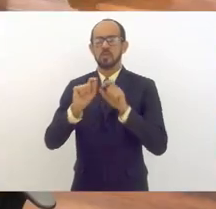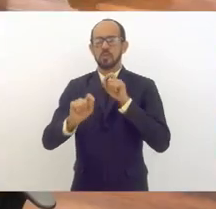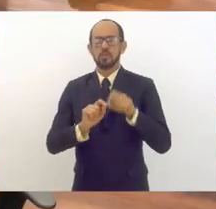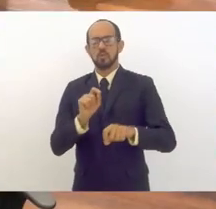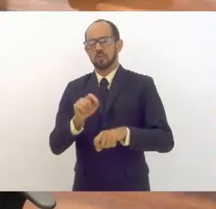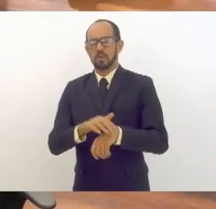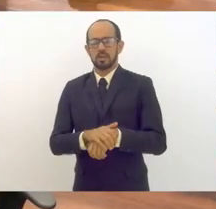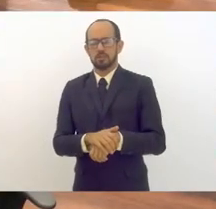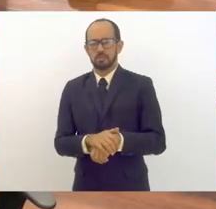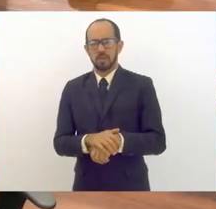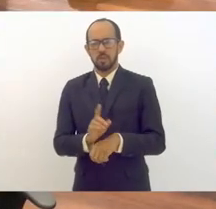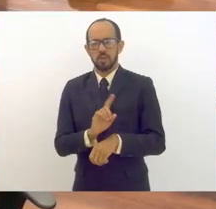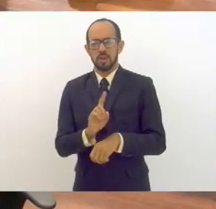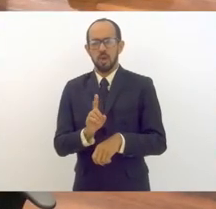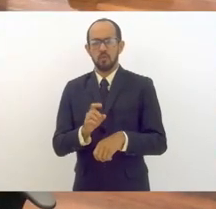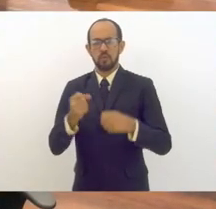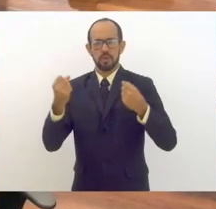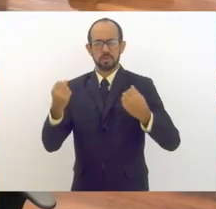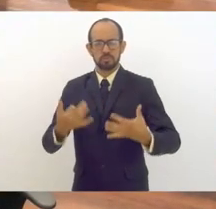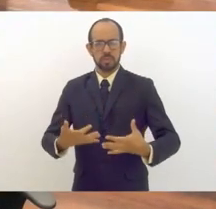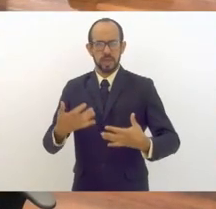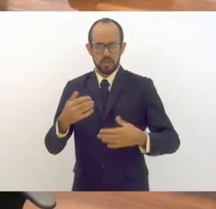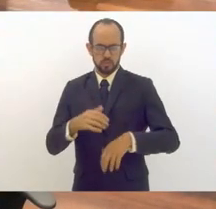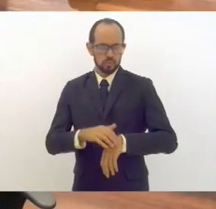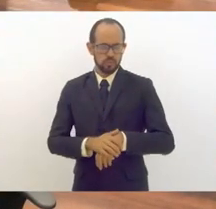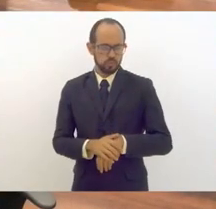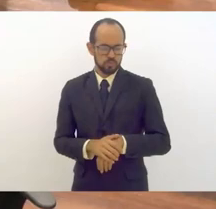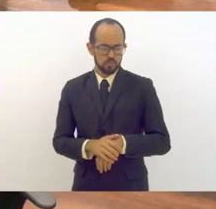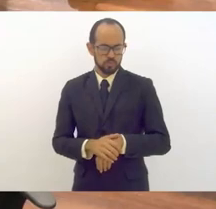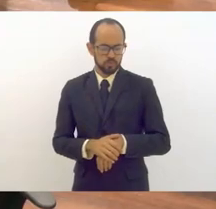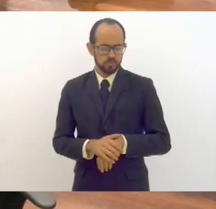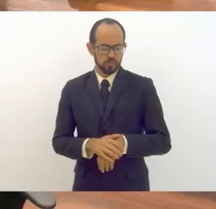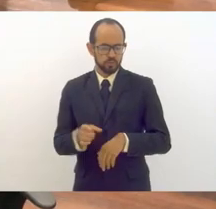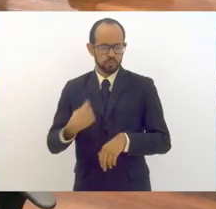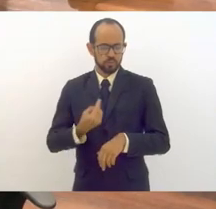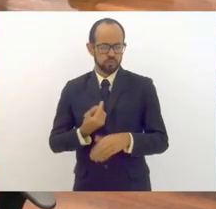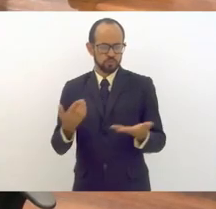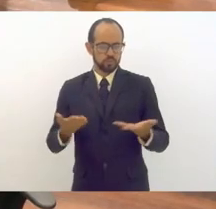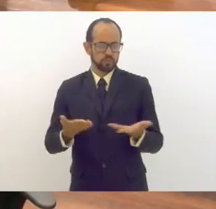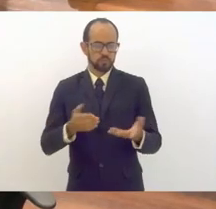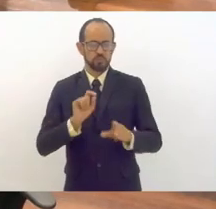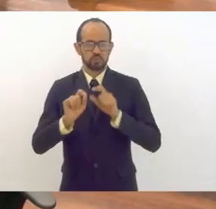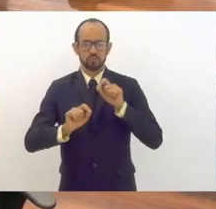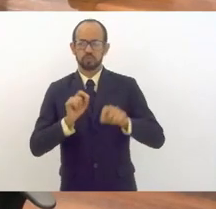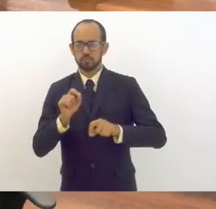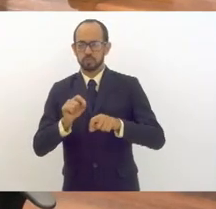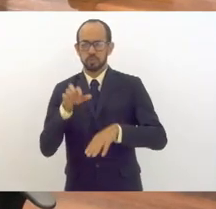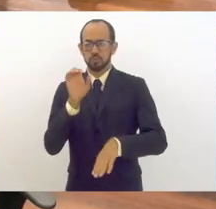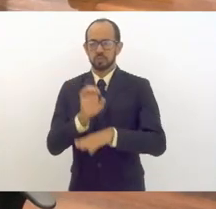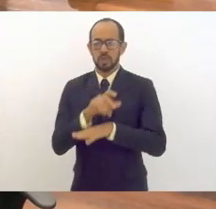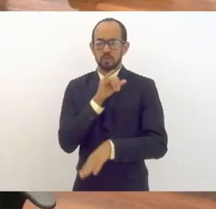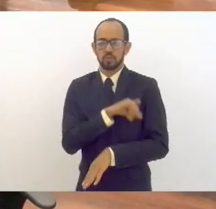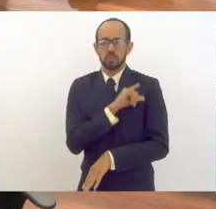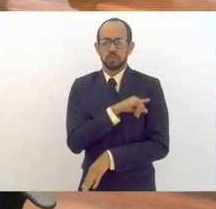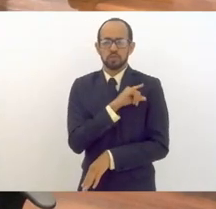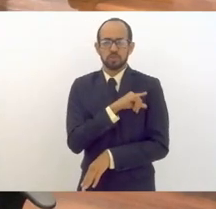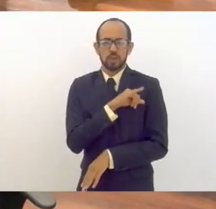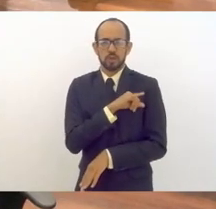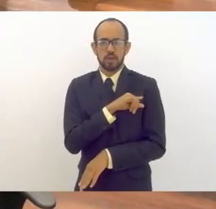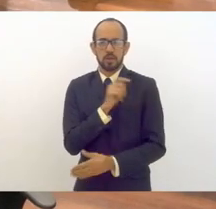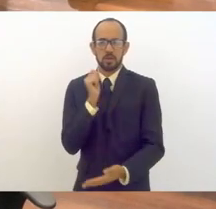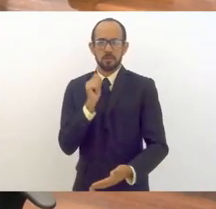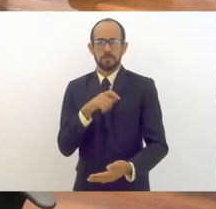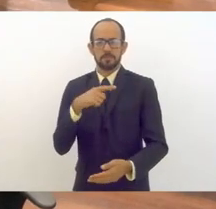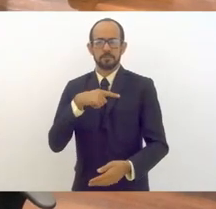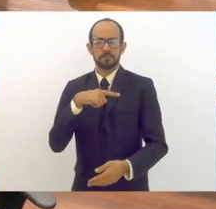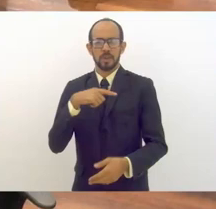pelo que não foi mencionado, né? Nós, hoje, o Estado do Rio de Janeiro paga o pior